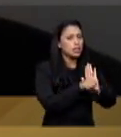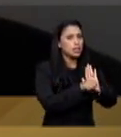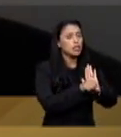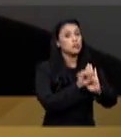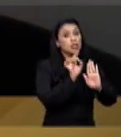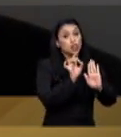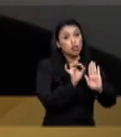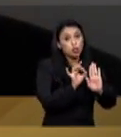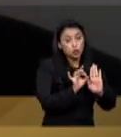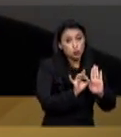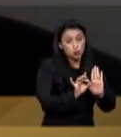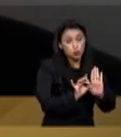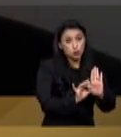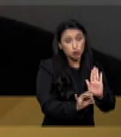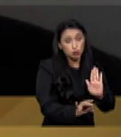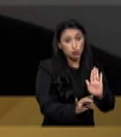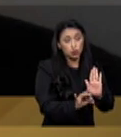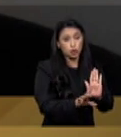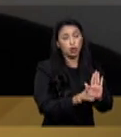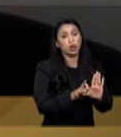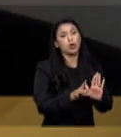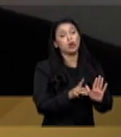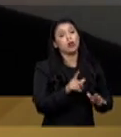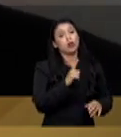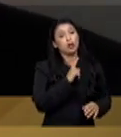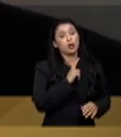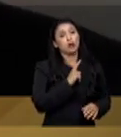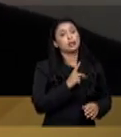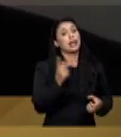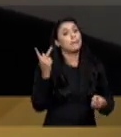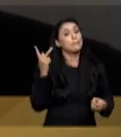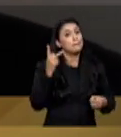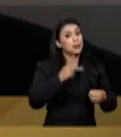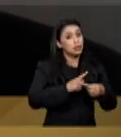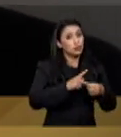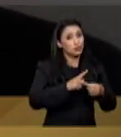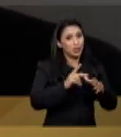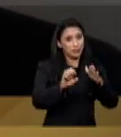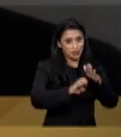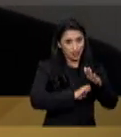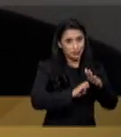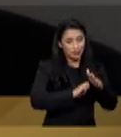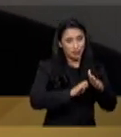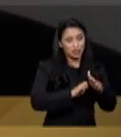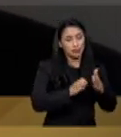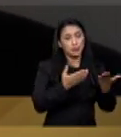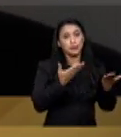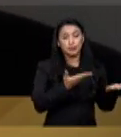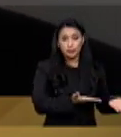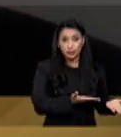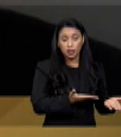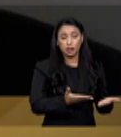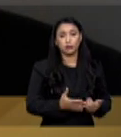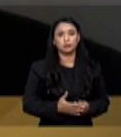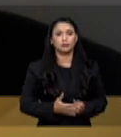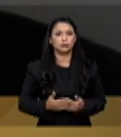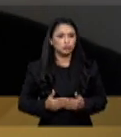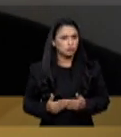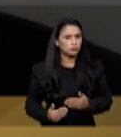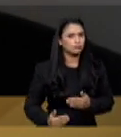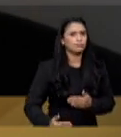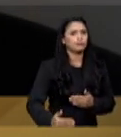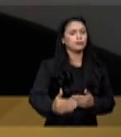praticados apenas em detrimento da Petrobras. A partir de então, com